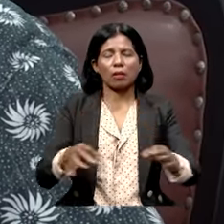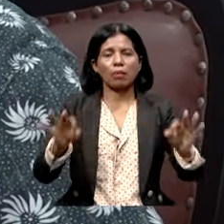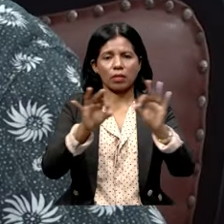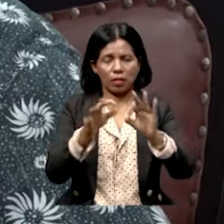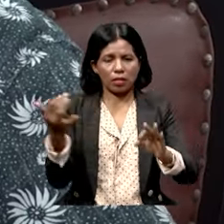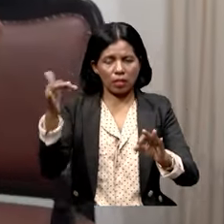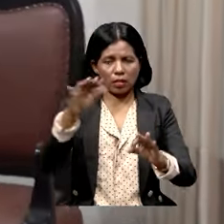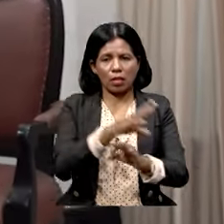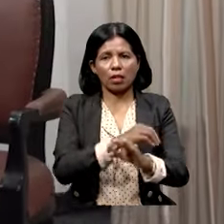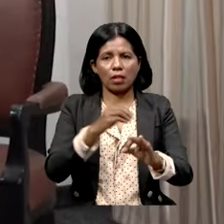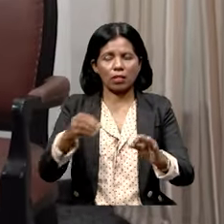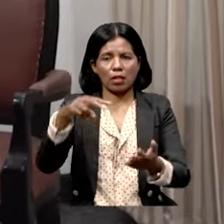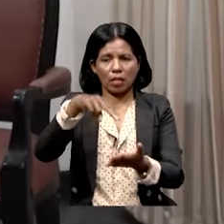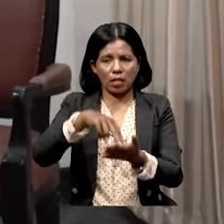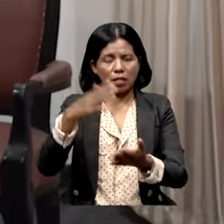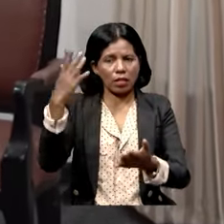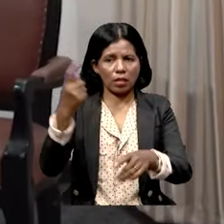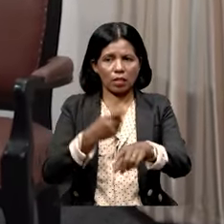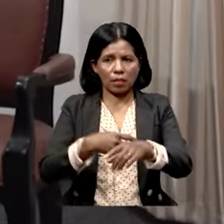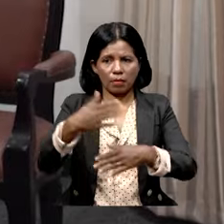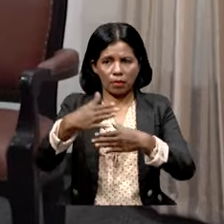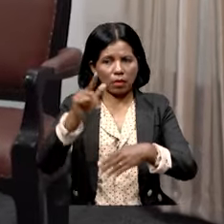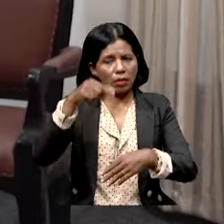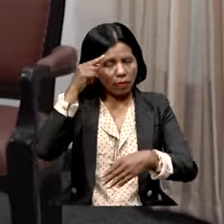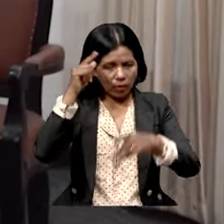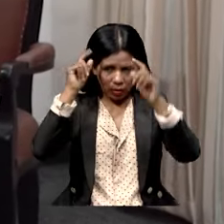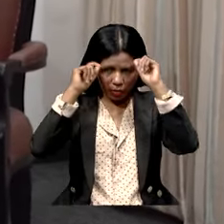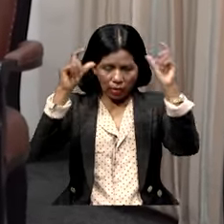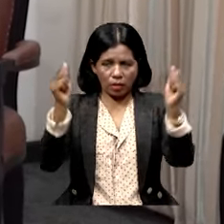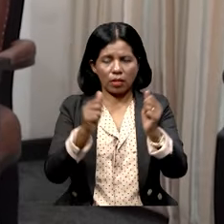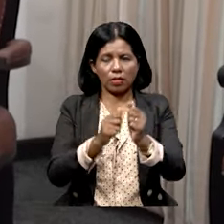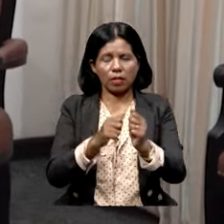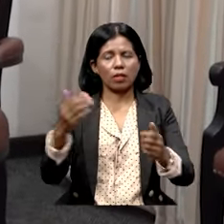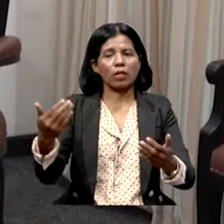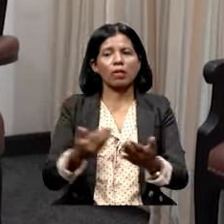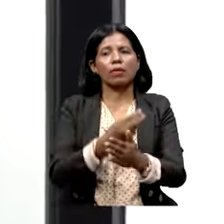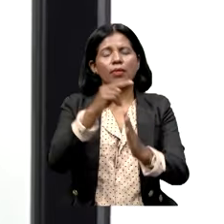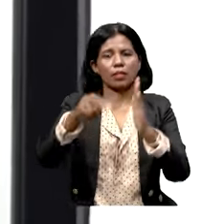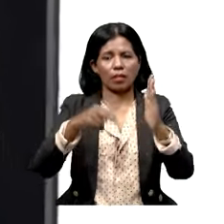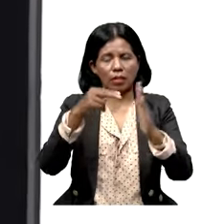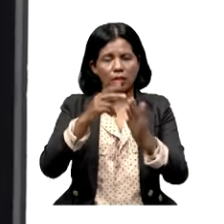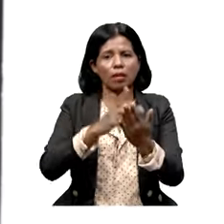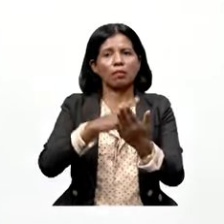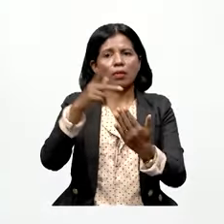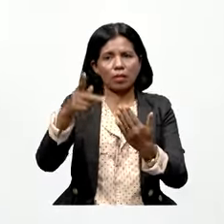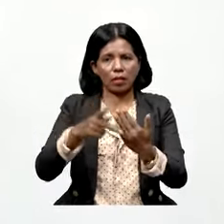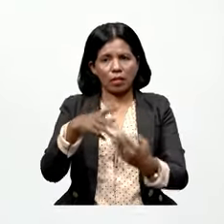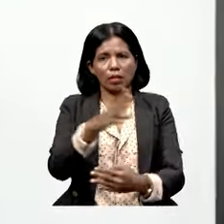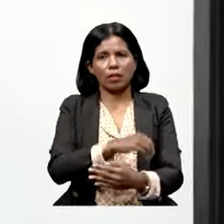Sirenebe mas se estabelece e a tempo badak entre governo Timor-Leste no Nova Zelândia no né programa Hirakne